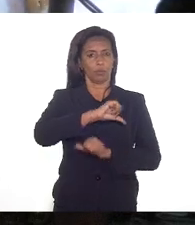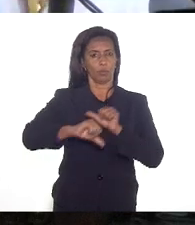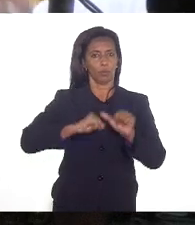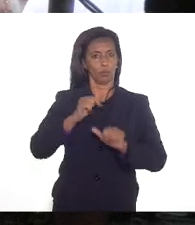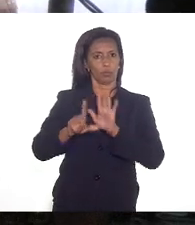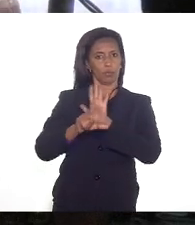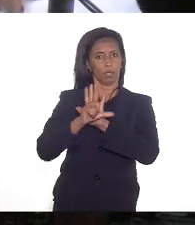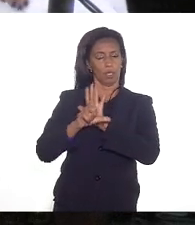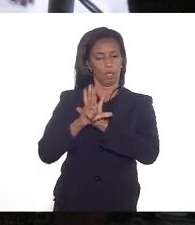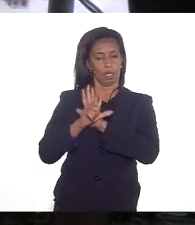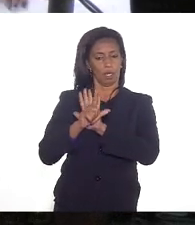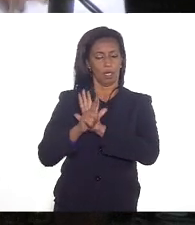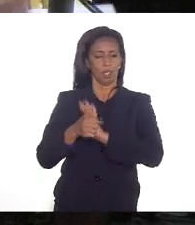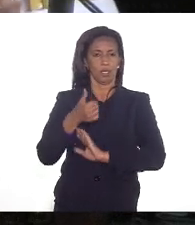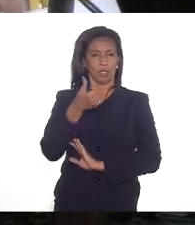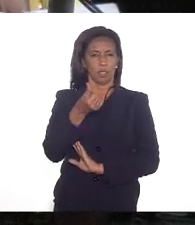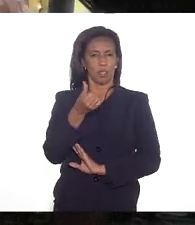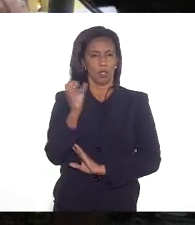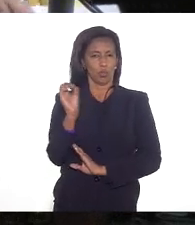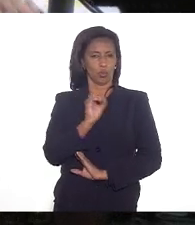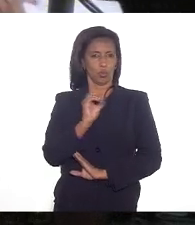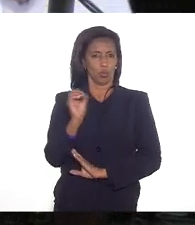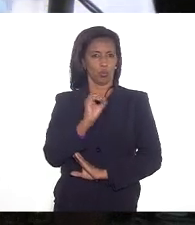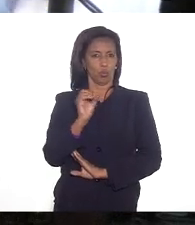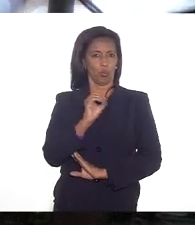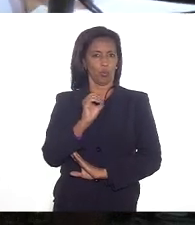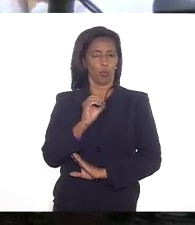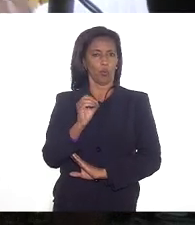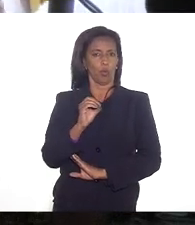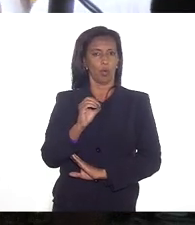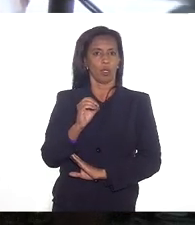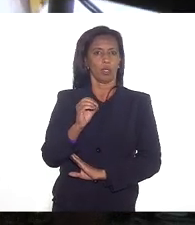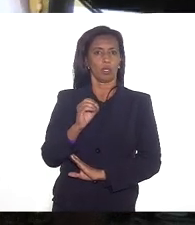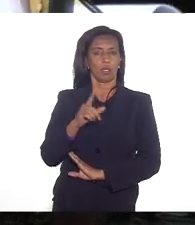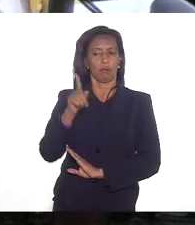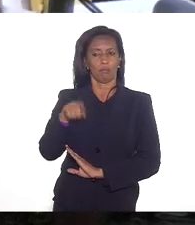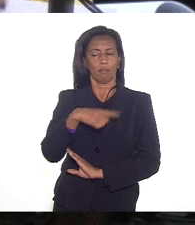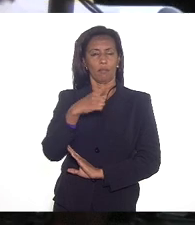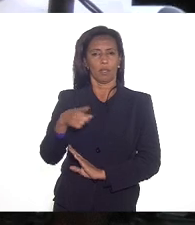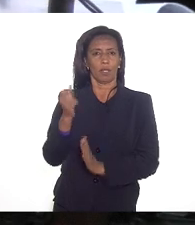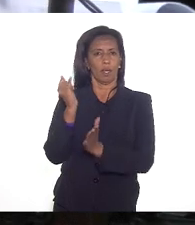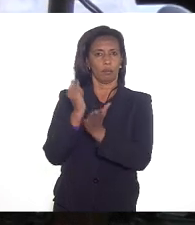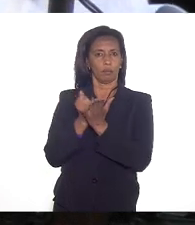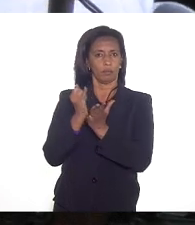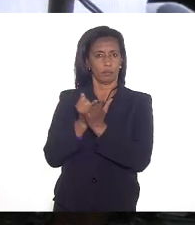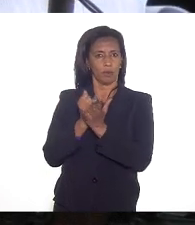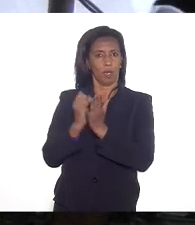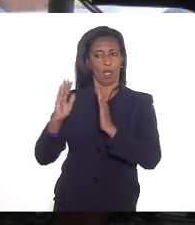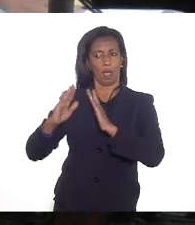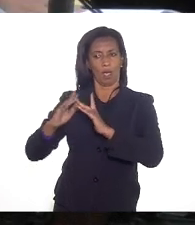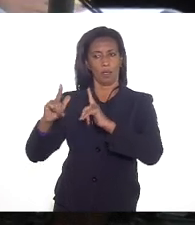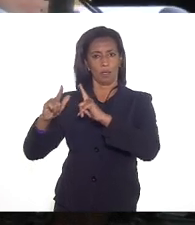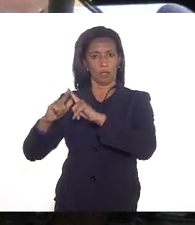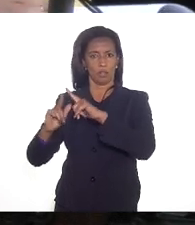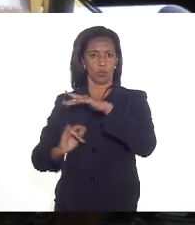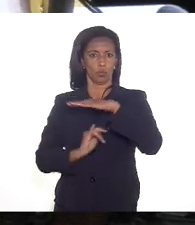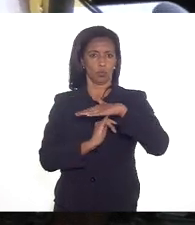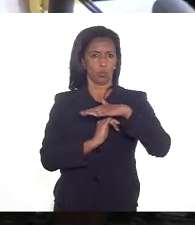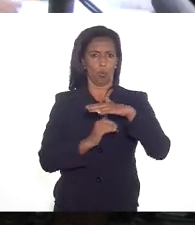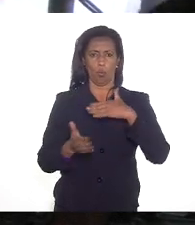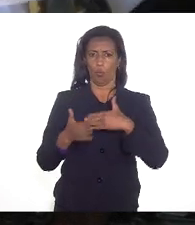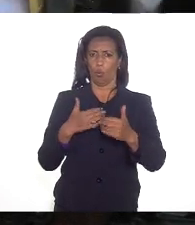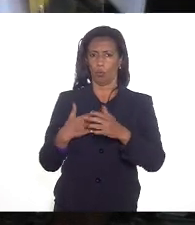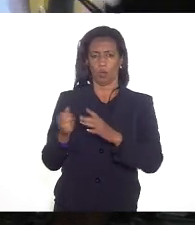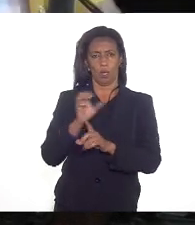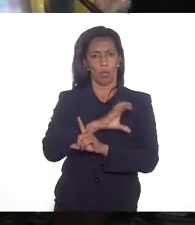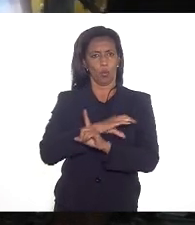sei de outubro de 99 que proíbe a cobrança de ICMS nas contas de serviços públicos estaduais há igrejas e templos de qualquer culto